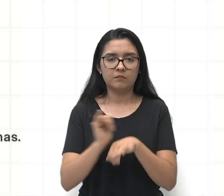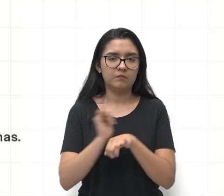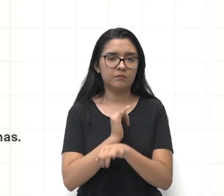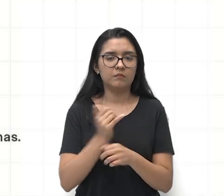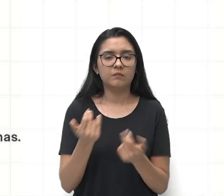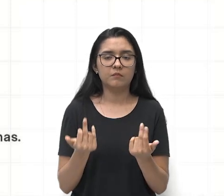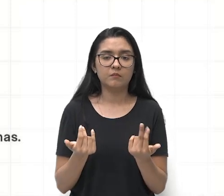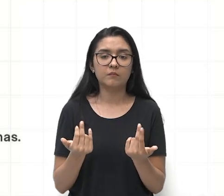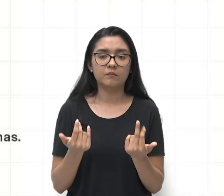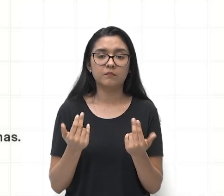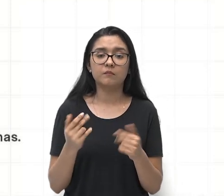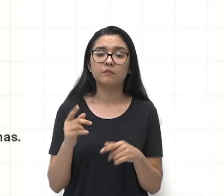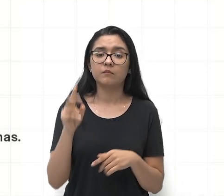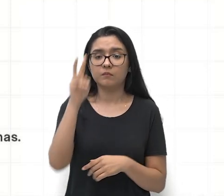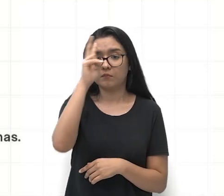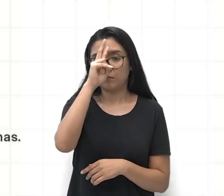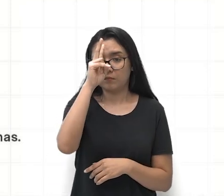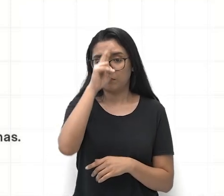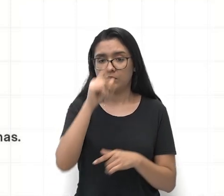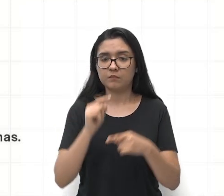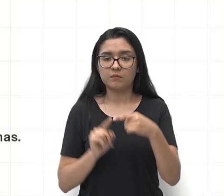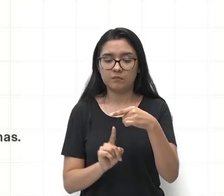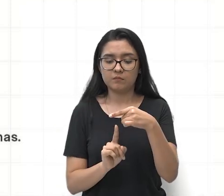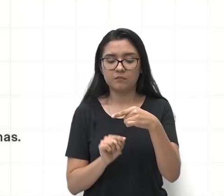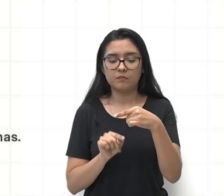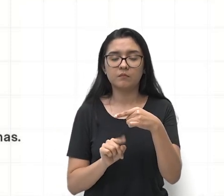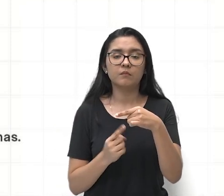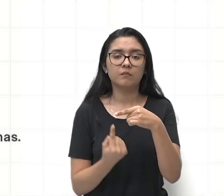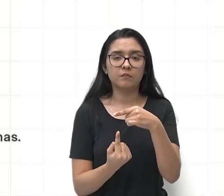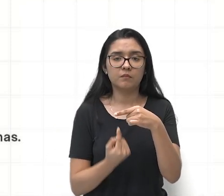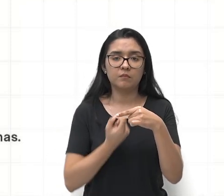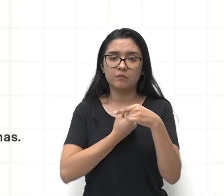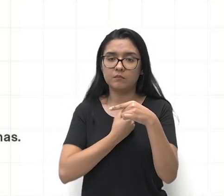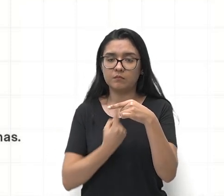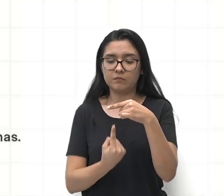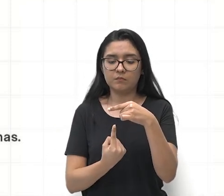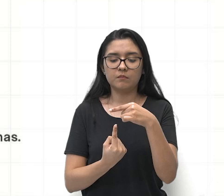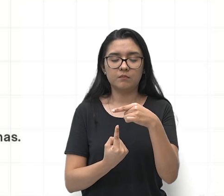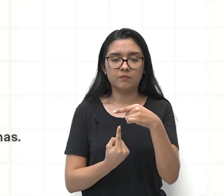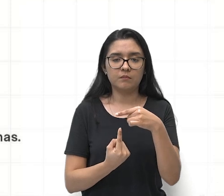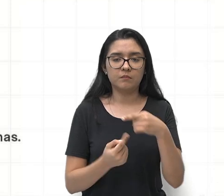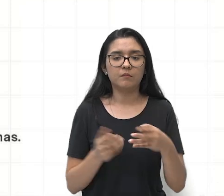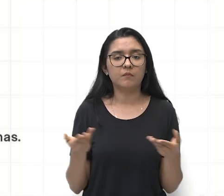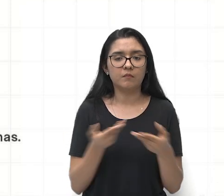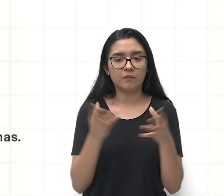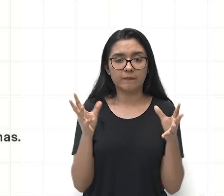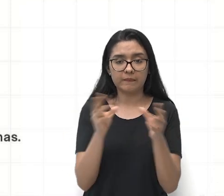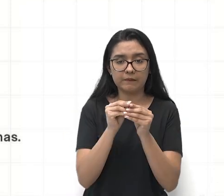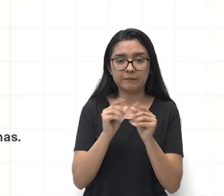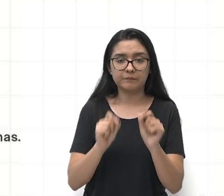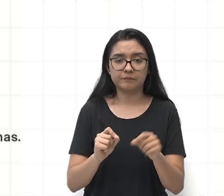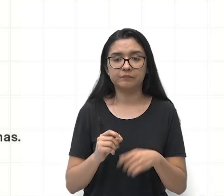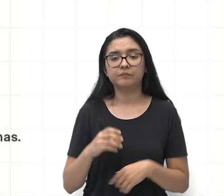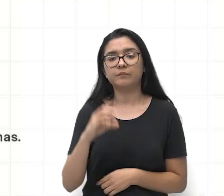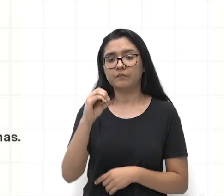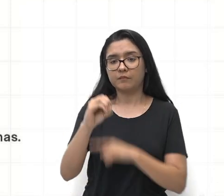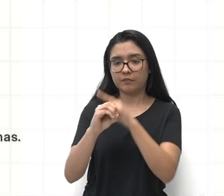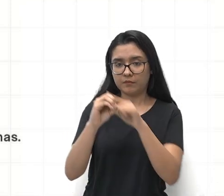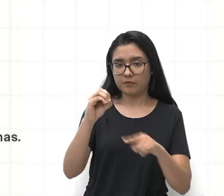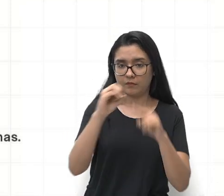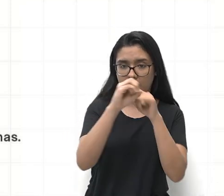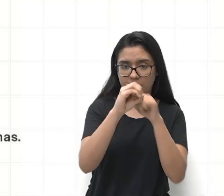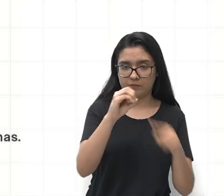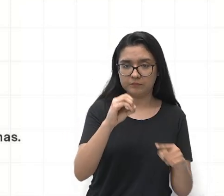que aqui o denominador é igual a quanto? A 1. Aí simplificamos isso daqui, ó, 0, 0,